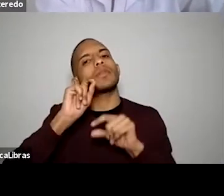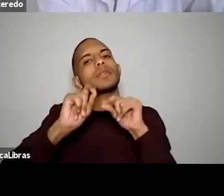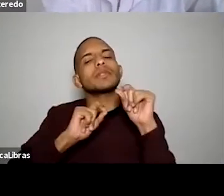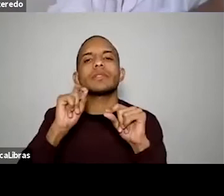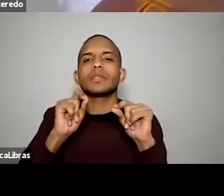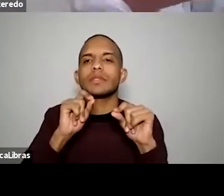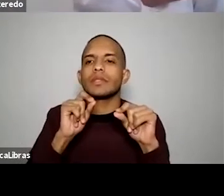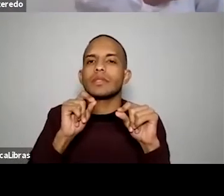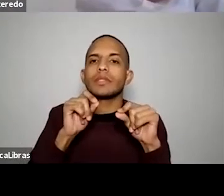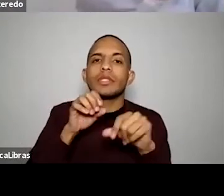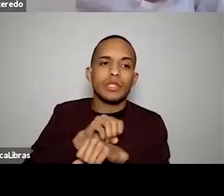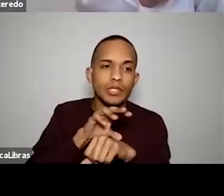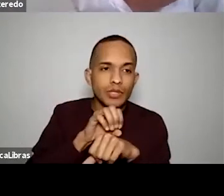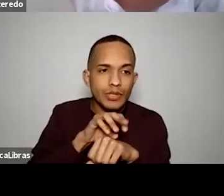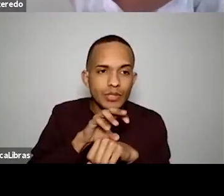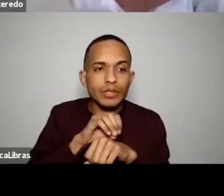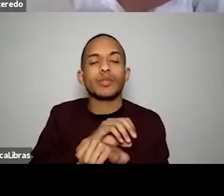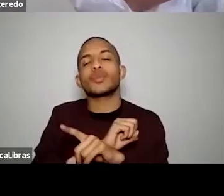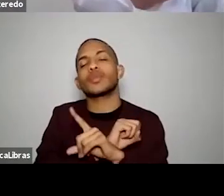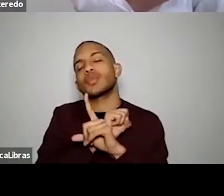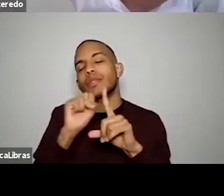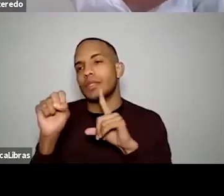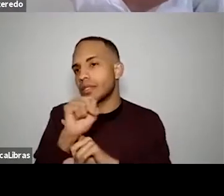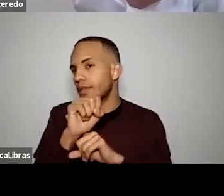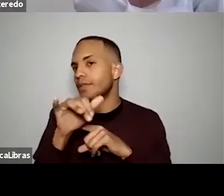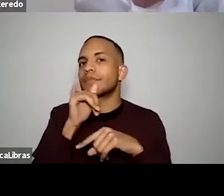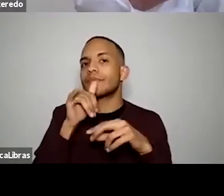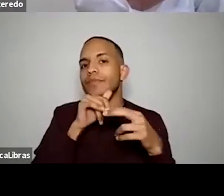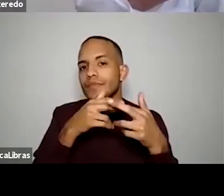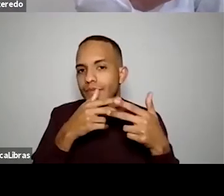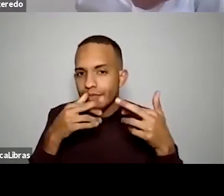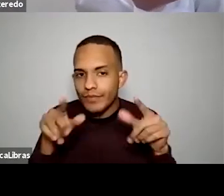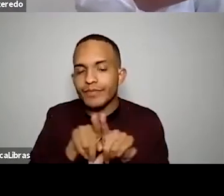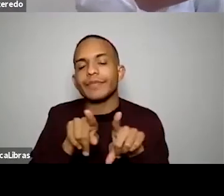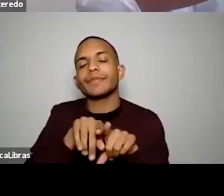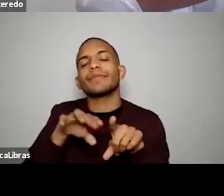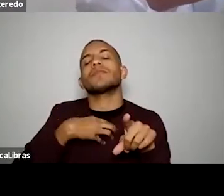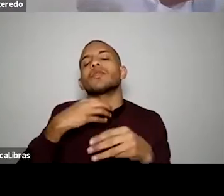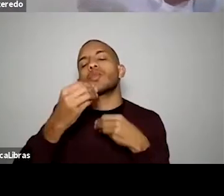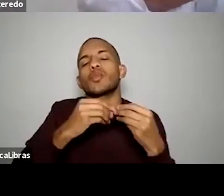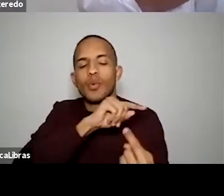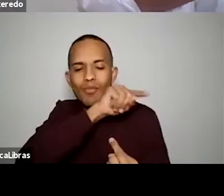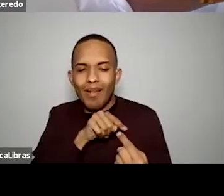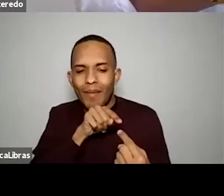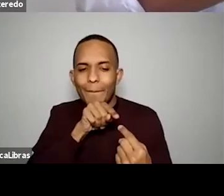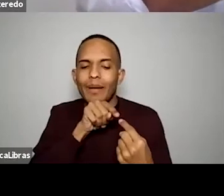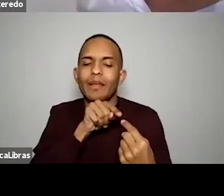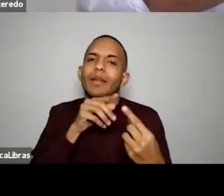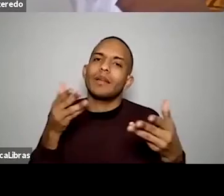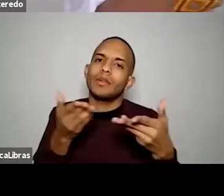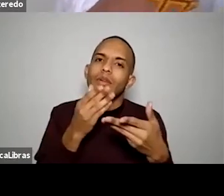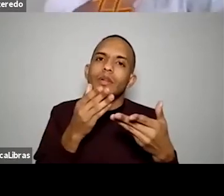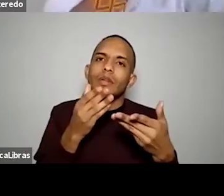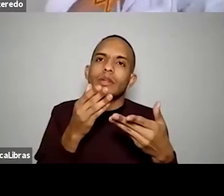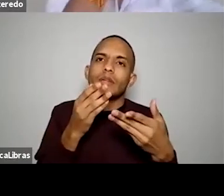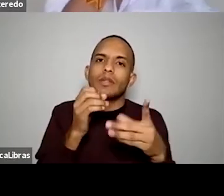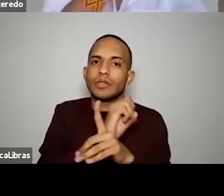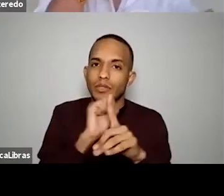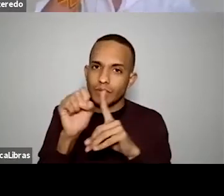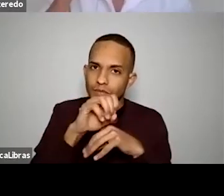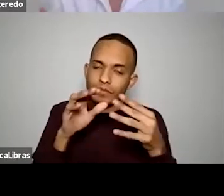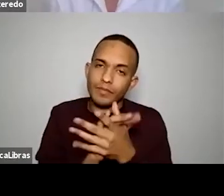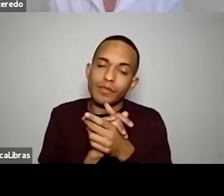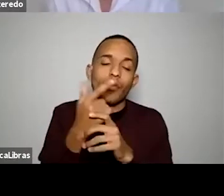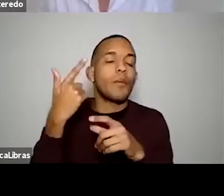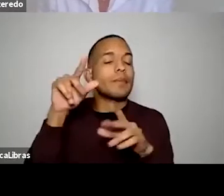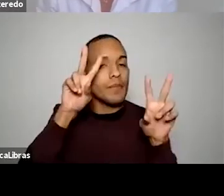das organizações sociais, né? E a capilaridade e a forma como elas atingem a população brasileira. A outra